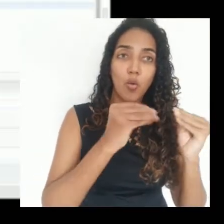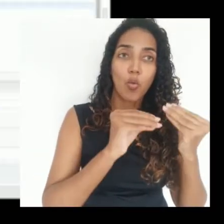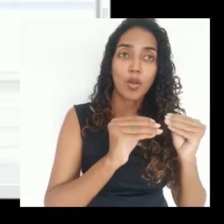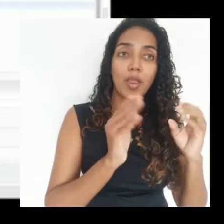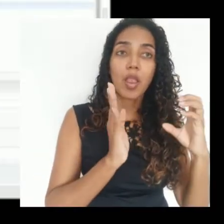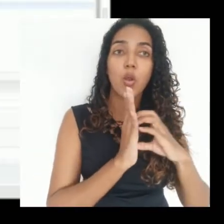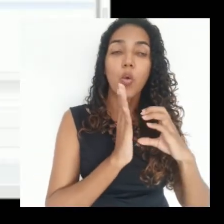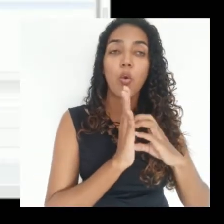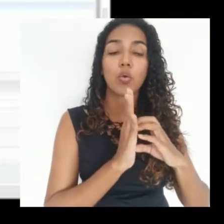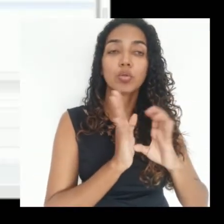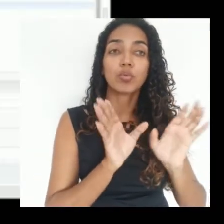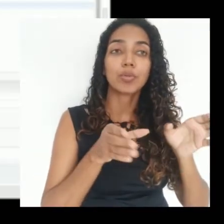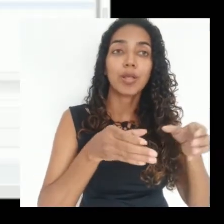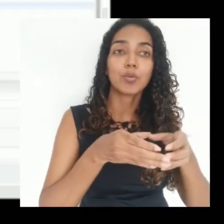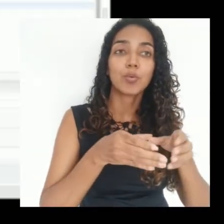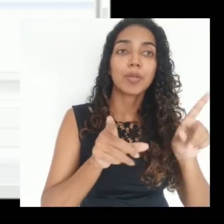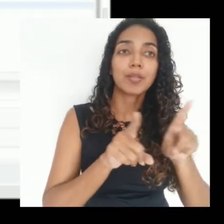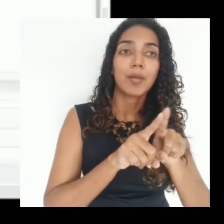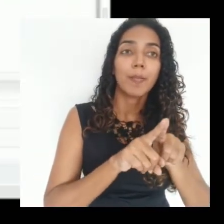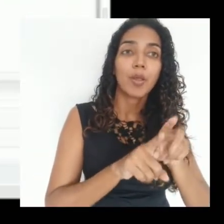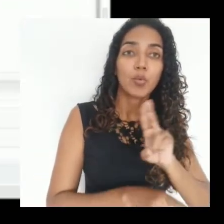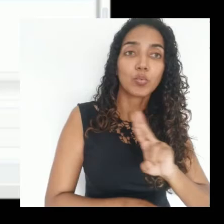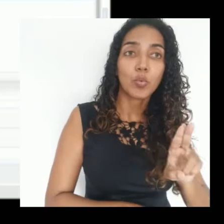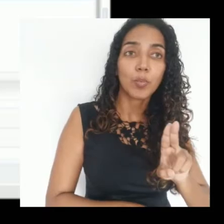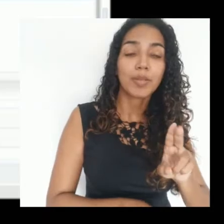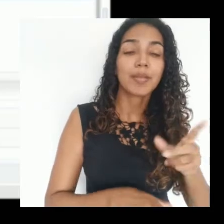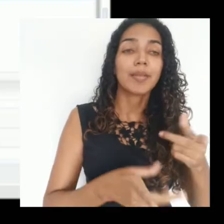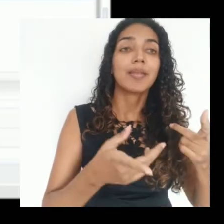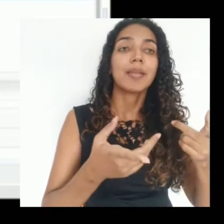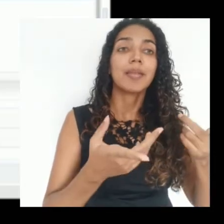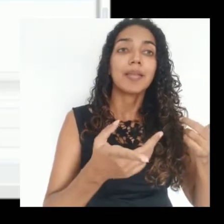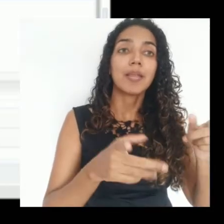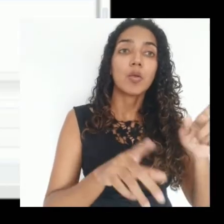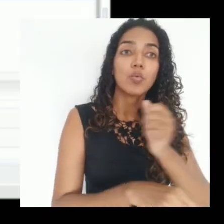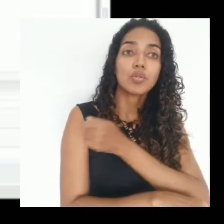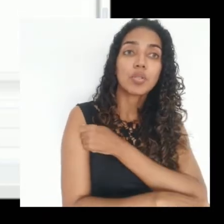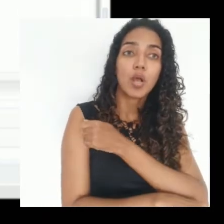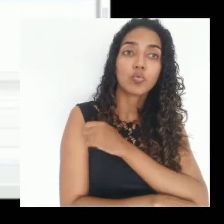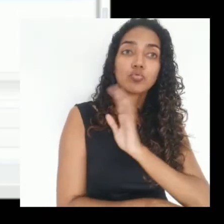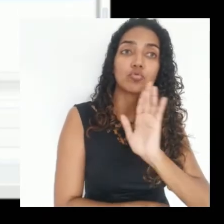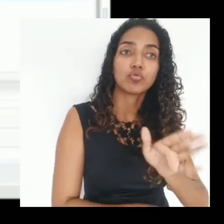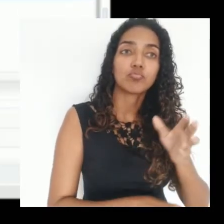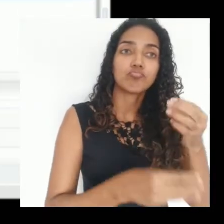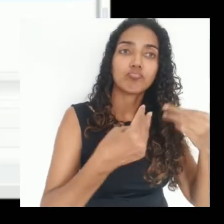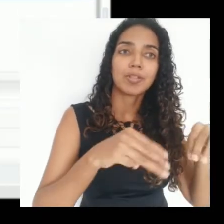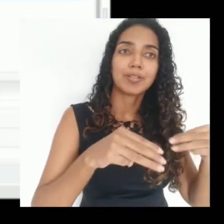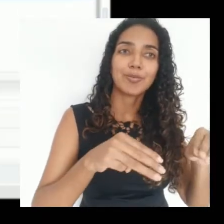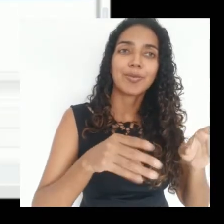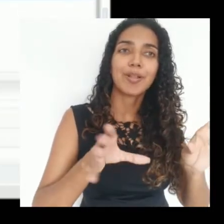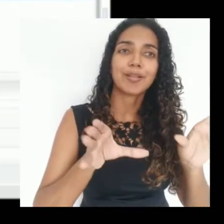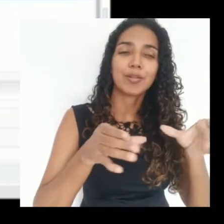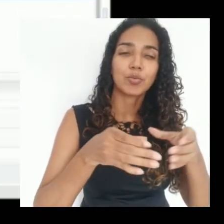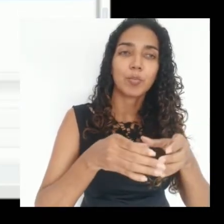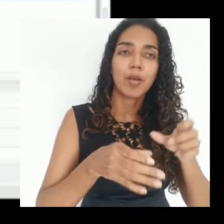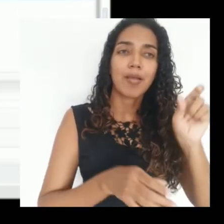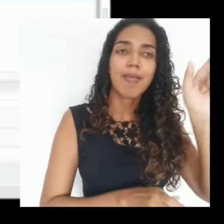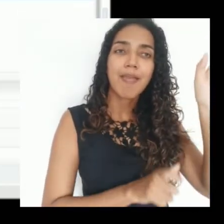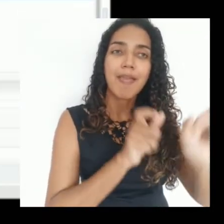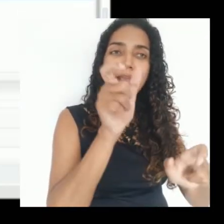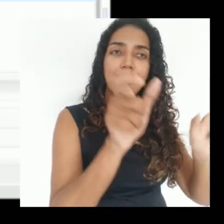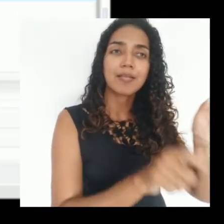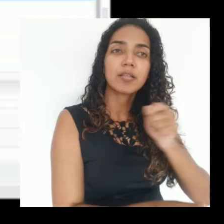o nome, e os alunos que fazem parte dessa turma. Esses alunos, como eu falei, eles têm uma vida